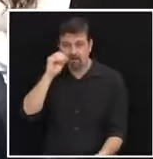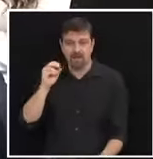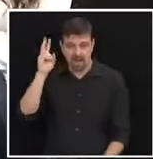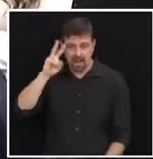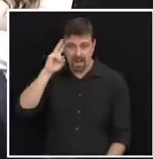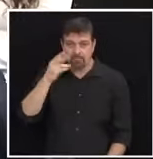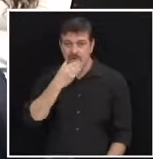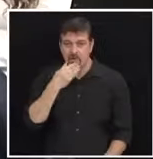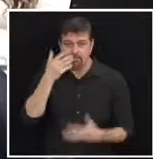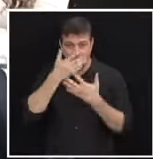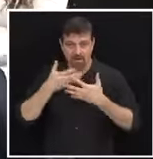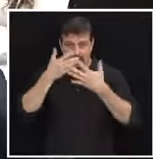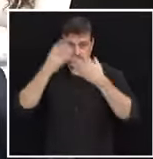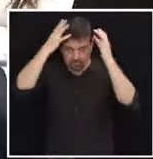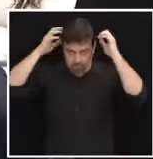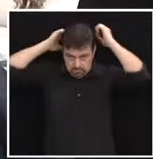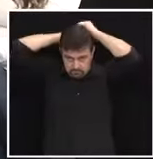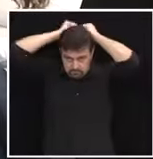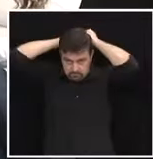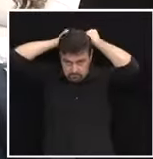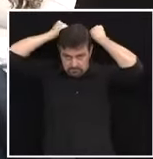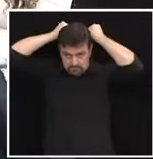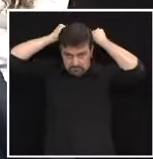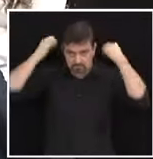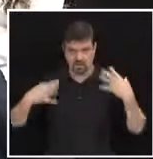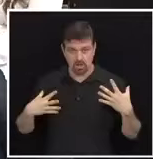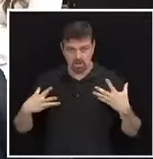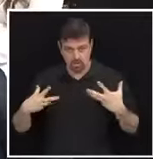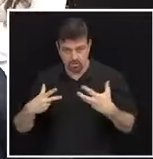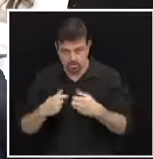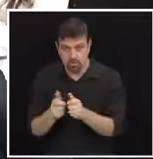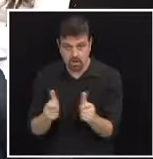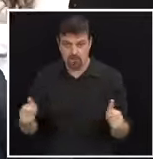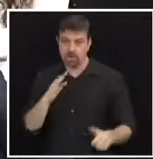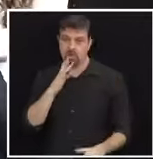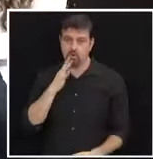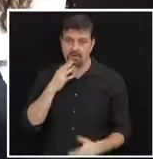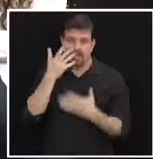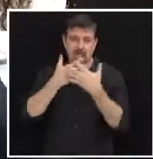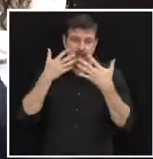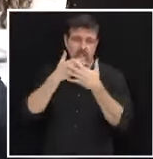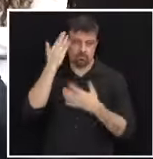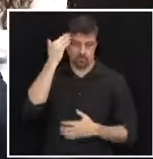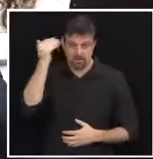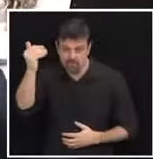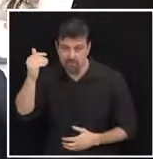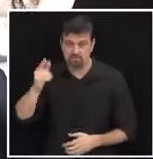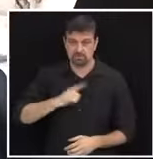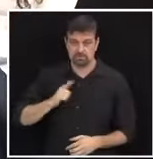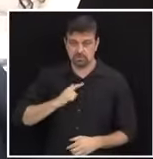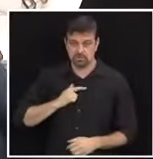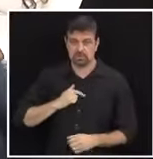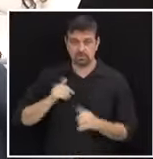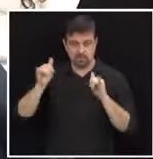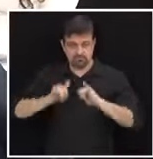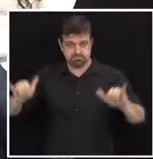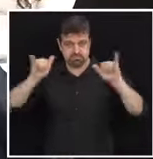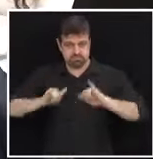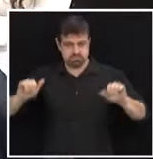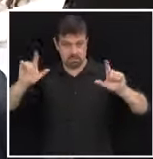do Cazuza, acho que pode ser um exemplo muito grande, porque todo mundo, a maioria conhece. Tinha muita